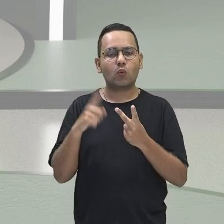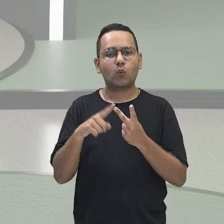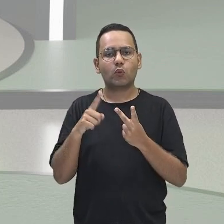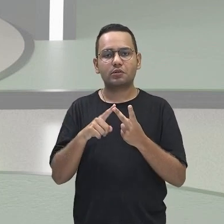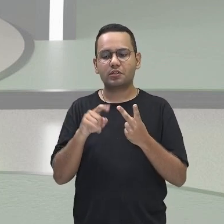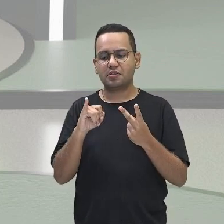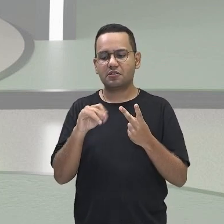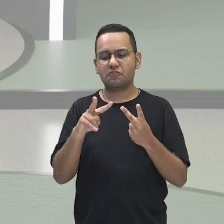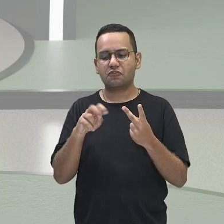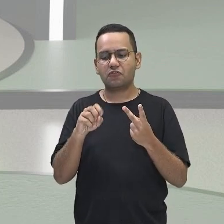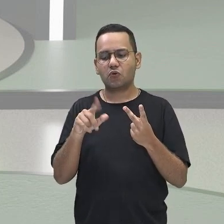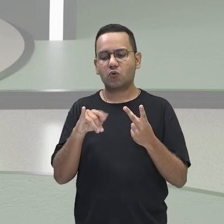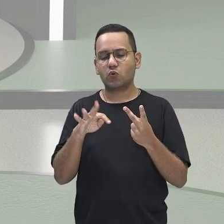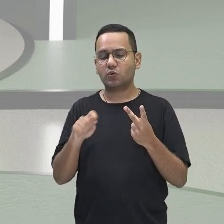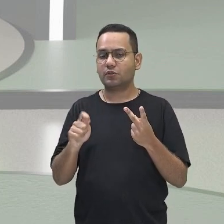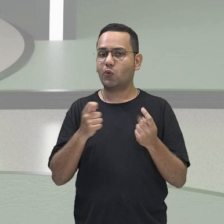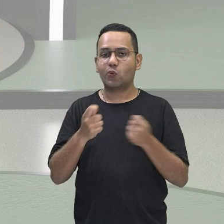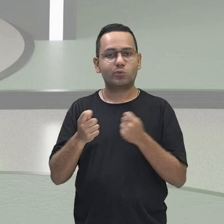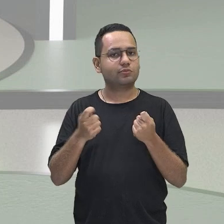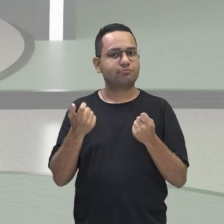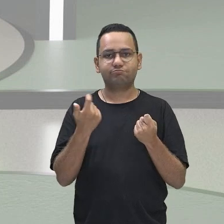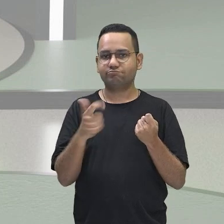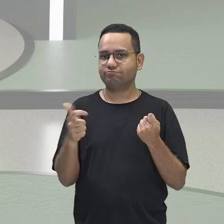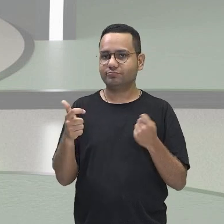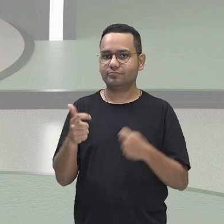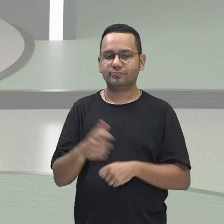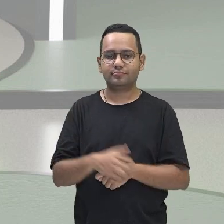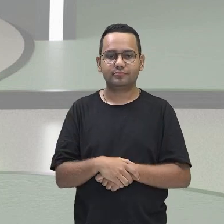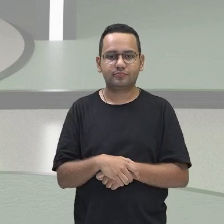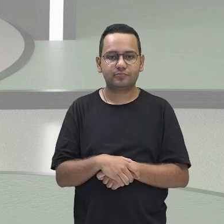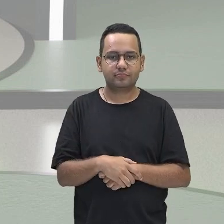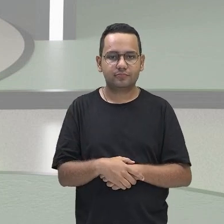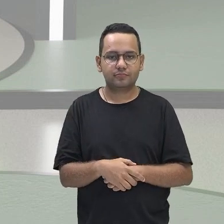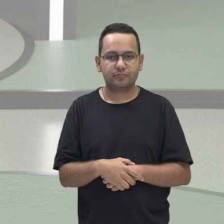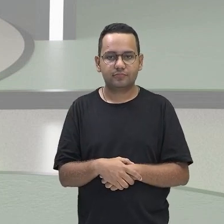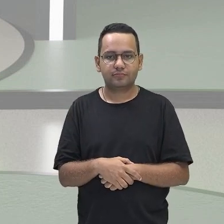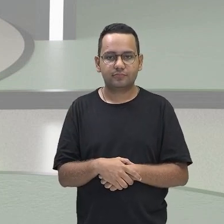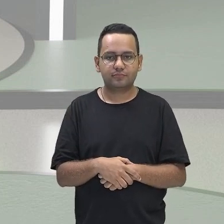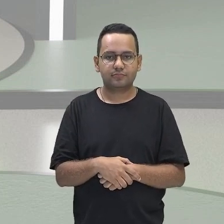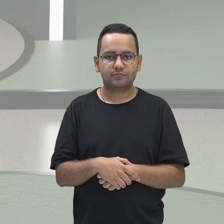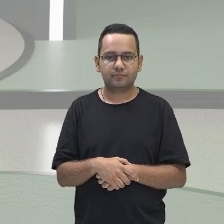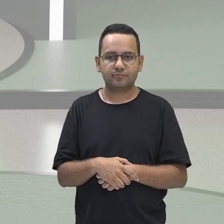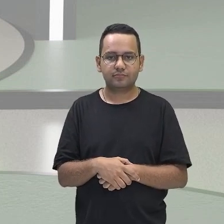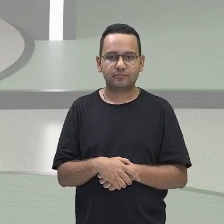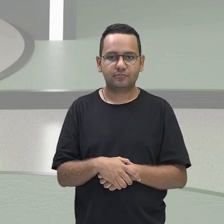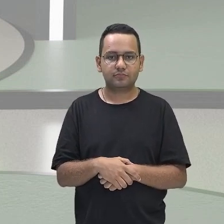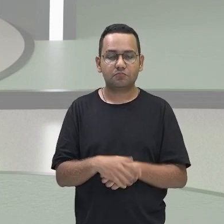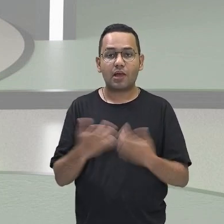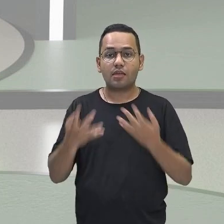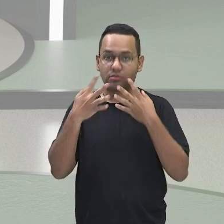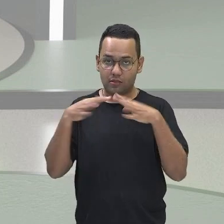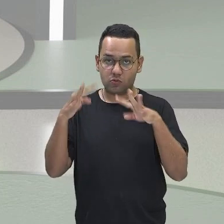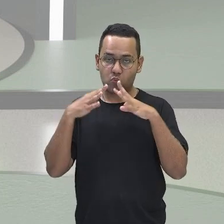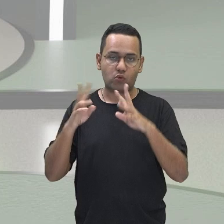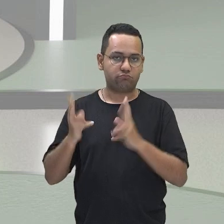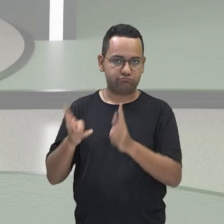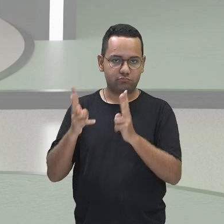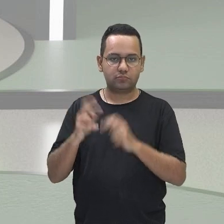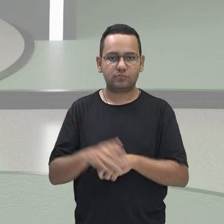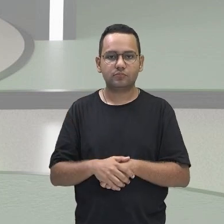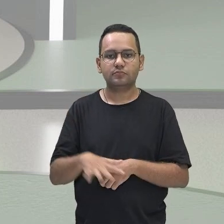involuntárias, aquelas que nós não temos controle, que nós não temos comando, como